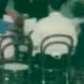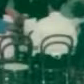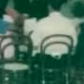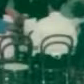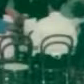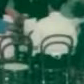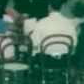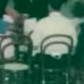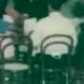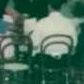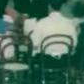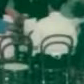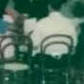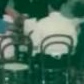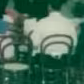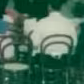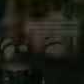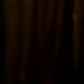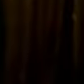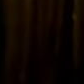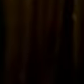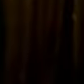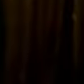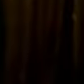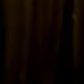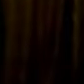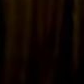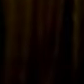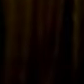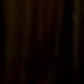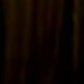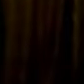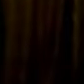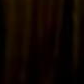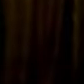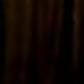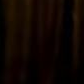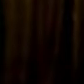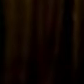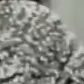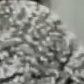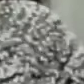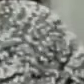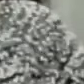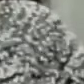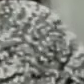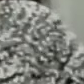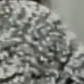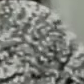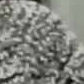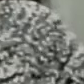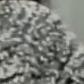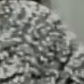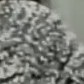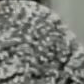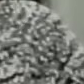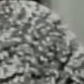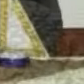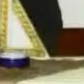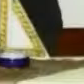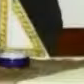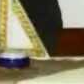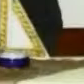os cultos são ministrados pelos pastores Presidente Milton Silveira Medeiros, Mário Renato, Fátima